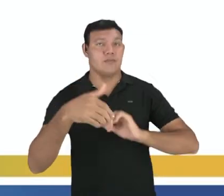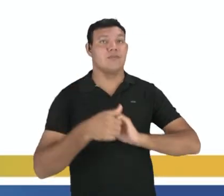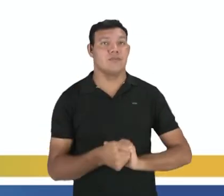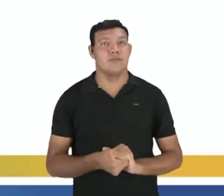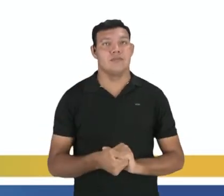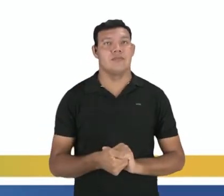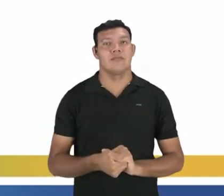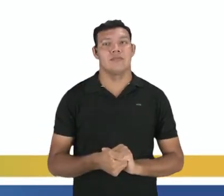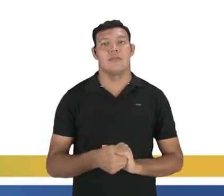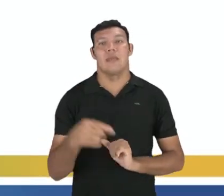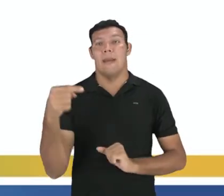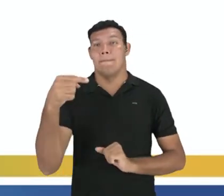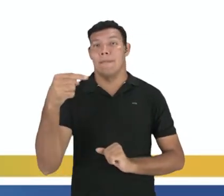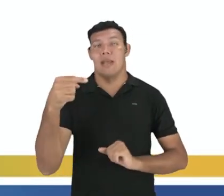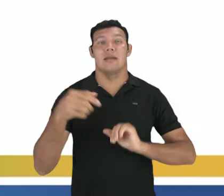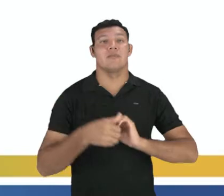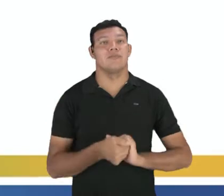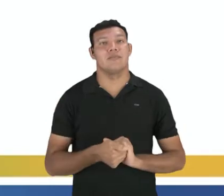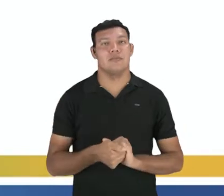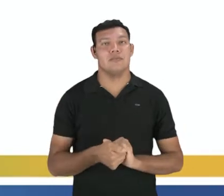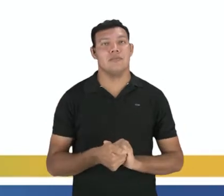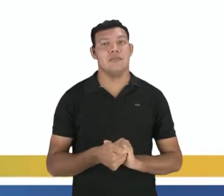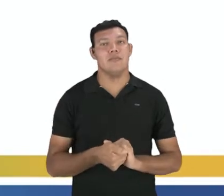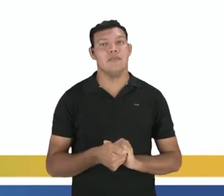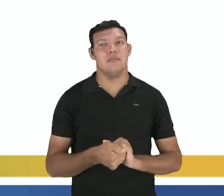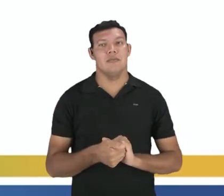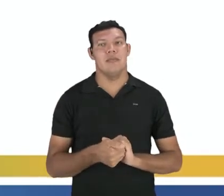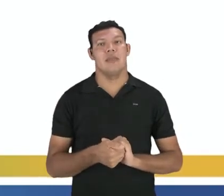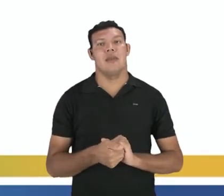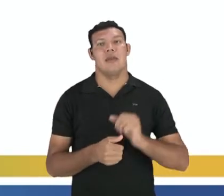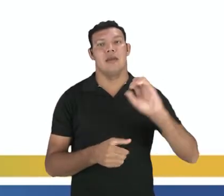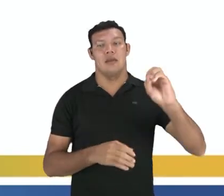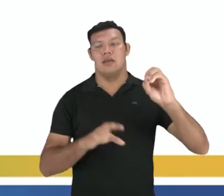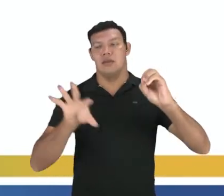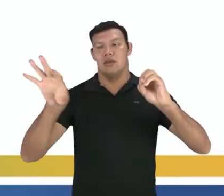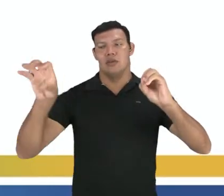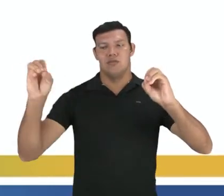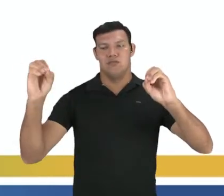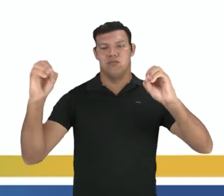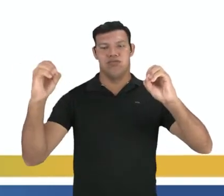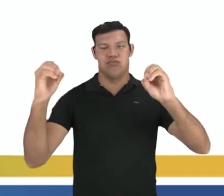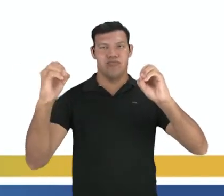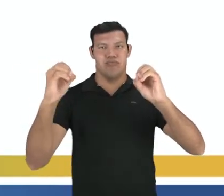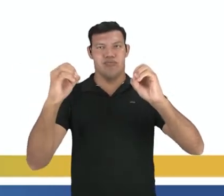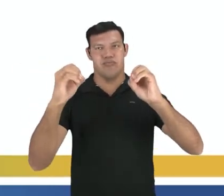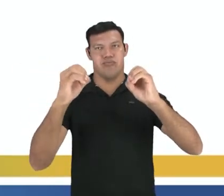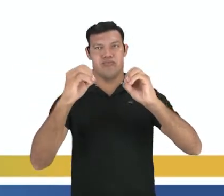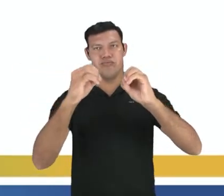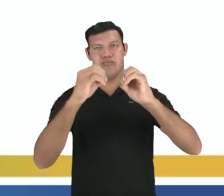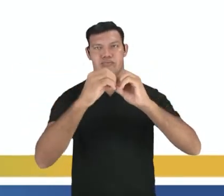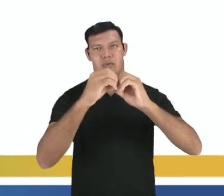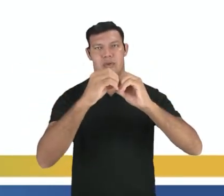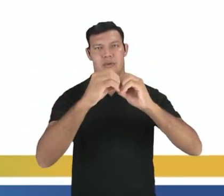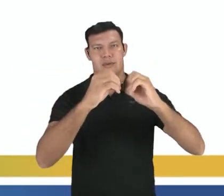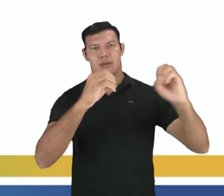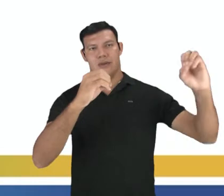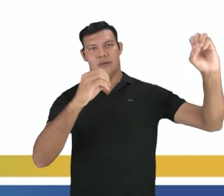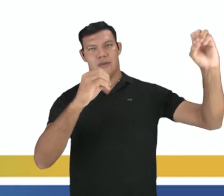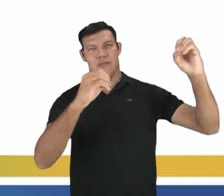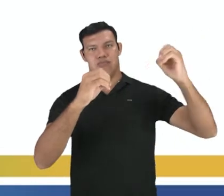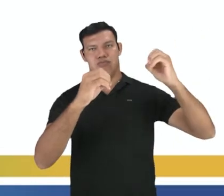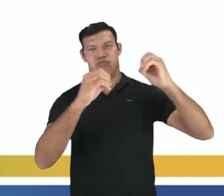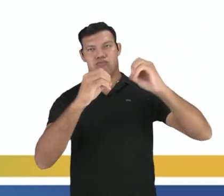ter o polo negativo, ele vai atrair os íons Na+. A parte positiva da água, que